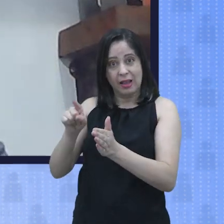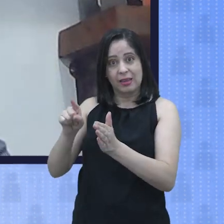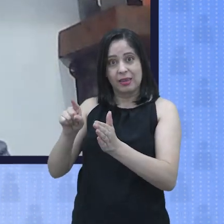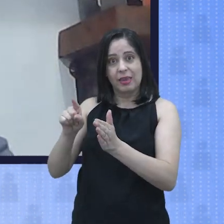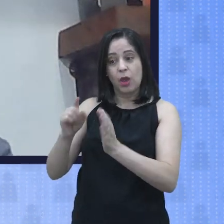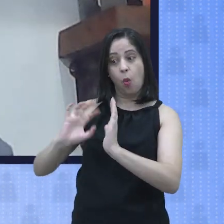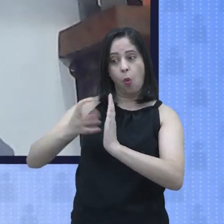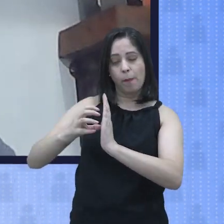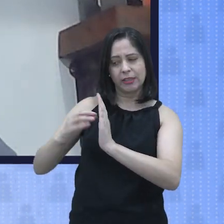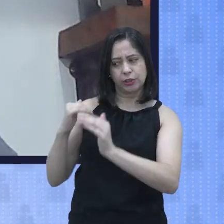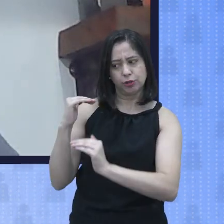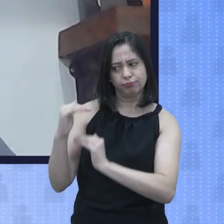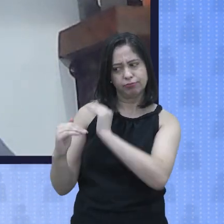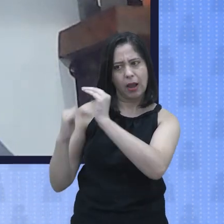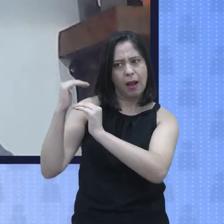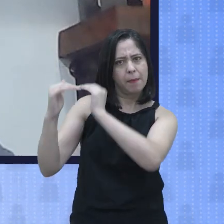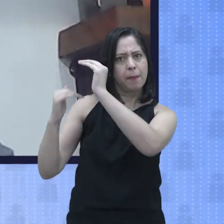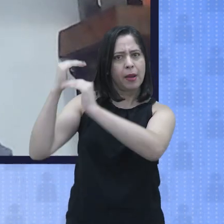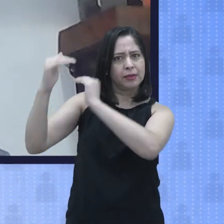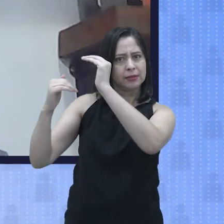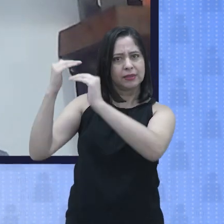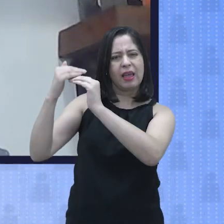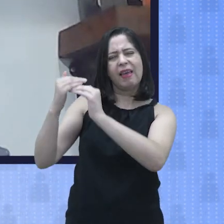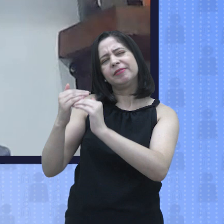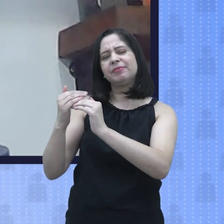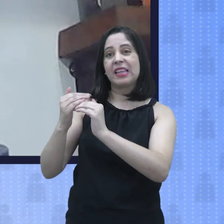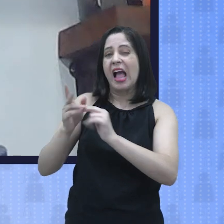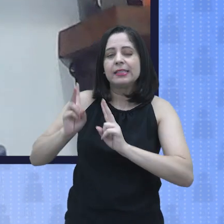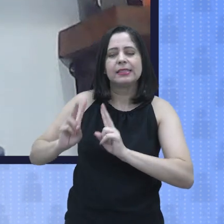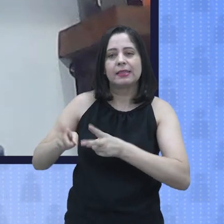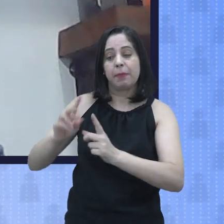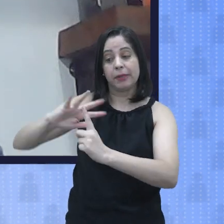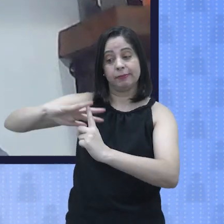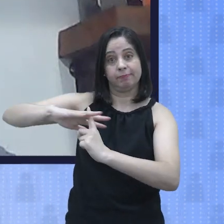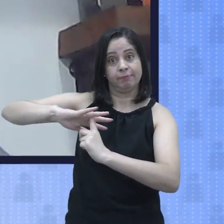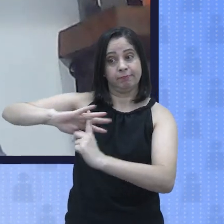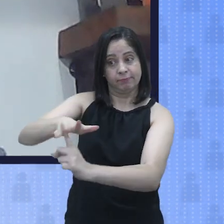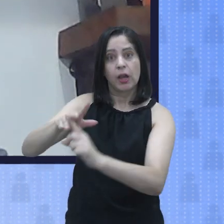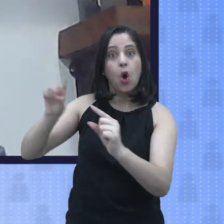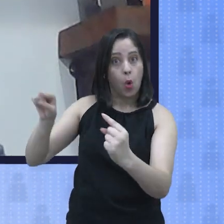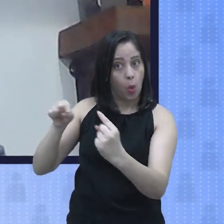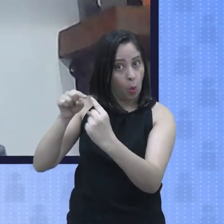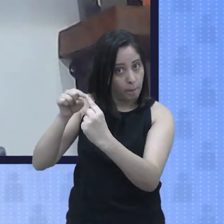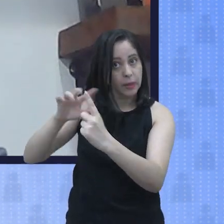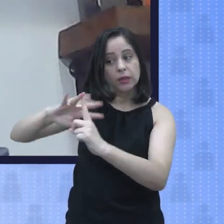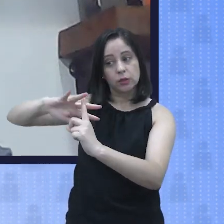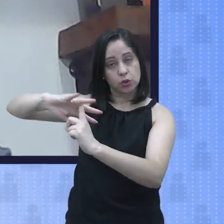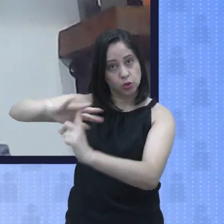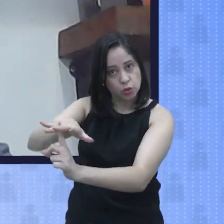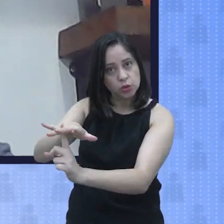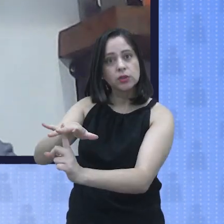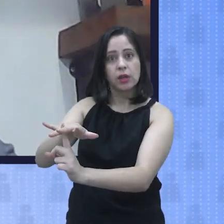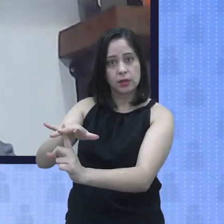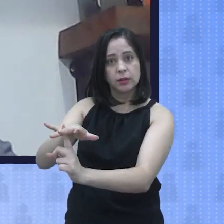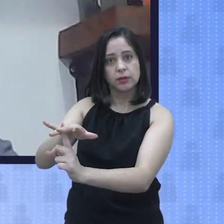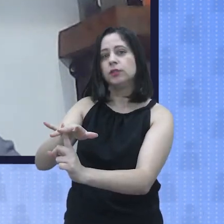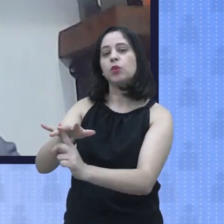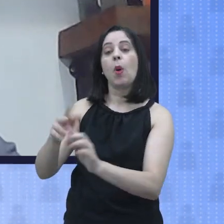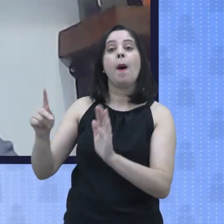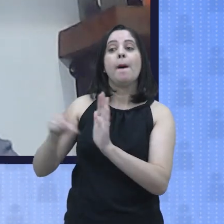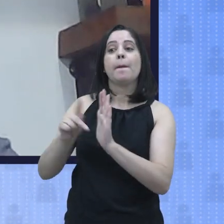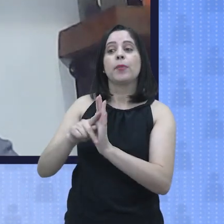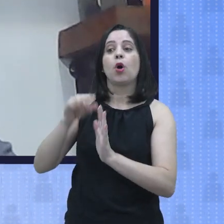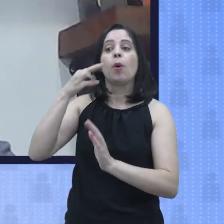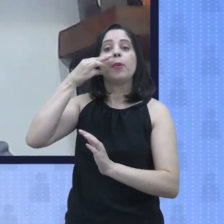Tá? E, do outro lado, você tem os progressistas, que são partidos geralmente de origem socialista, da